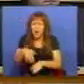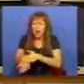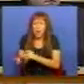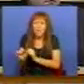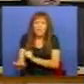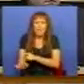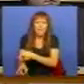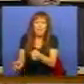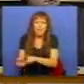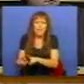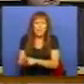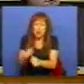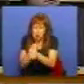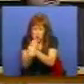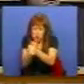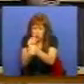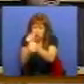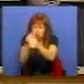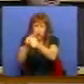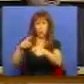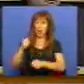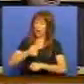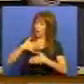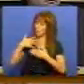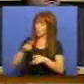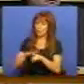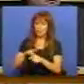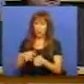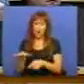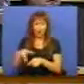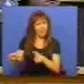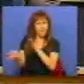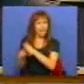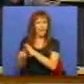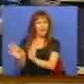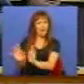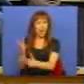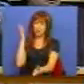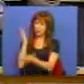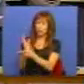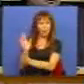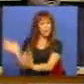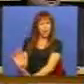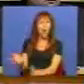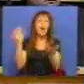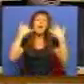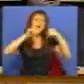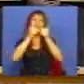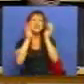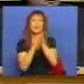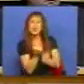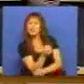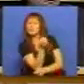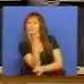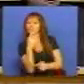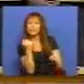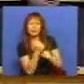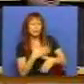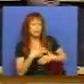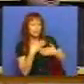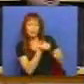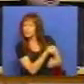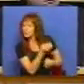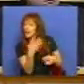uma perseguição à profissão forense, ela só e exclusivamente, mas a todo o conjunto de profissões